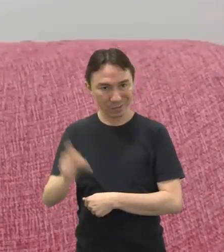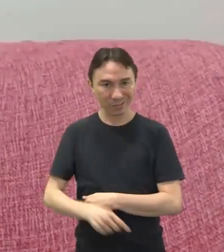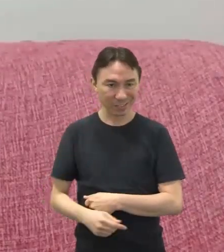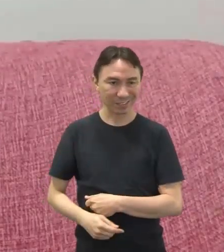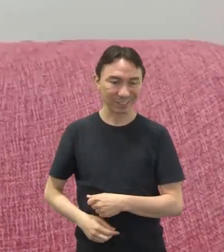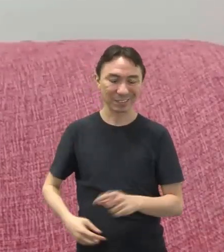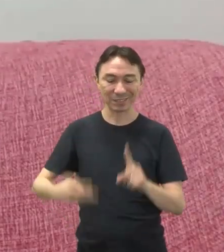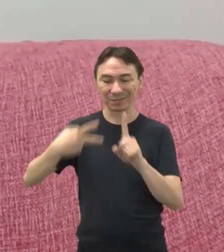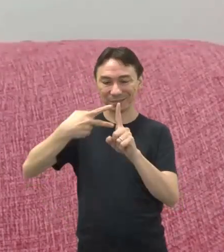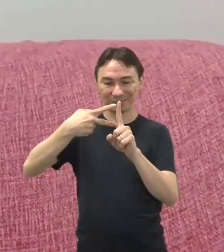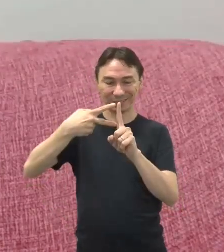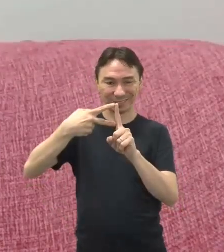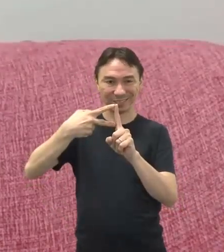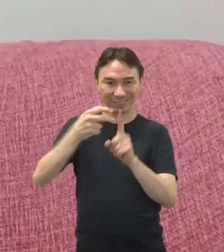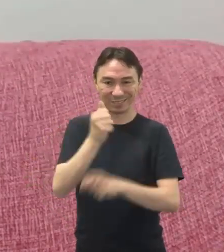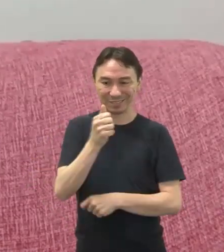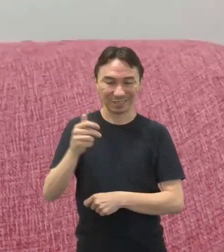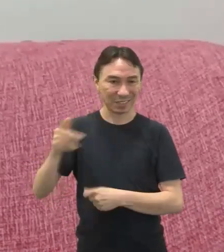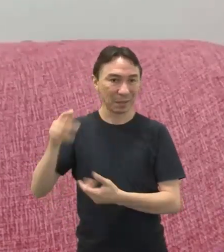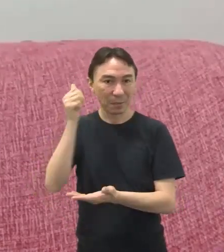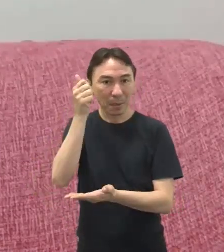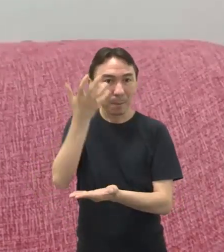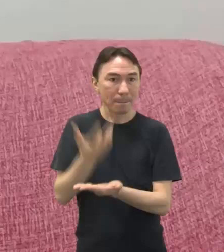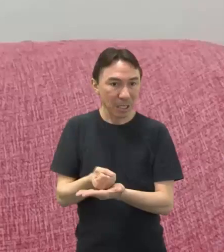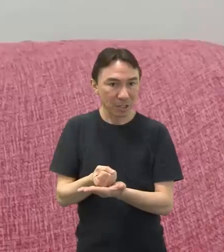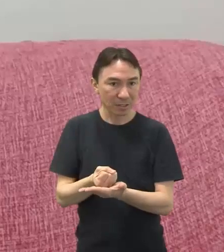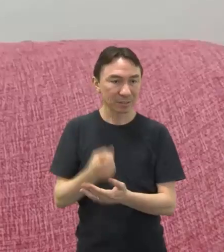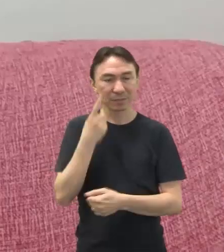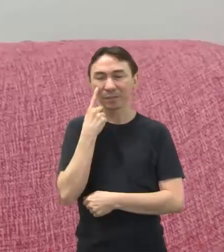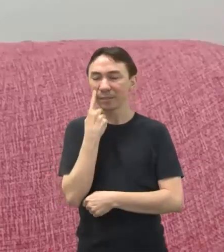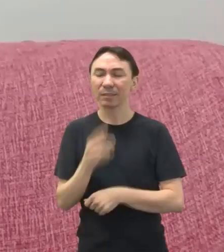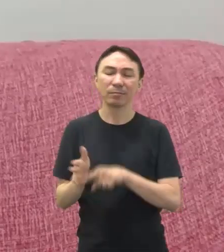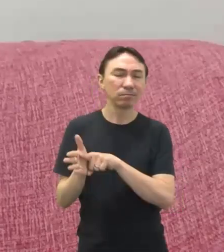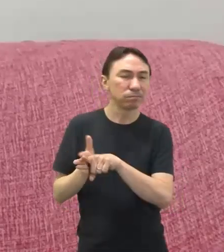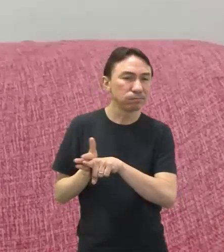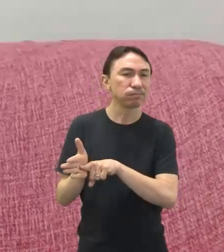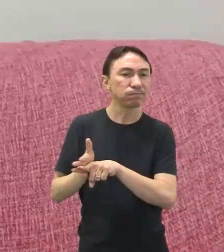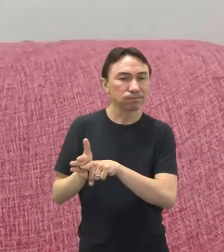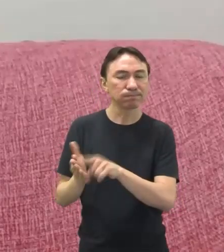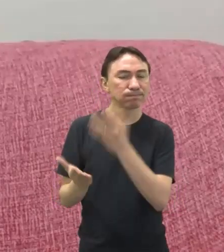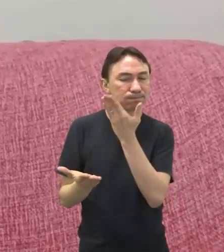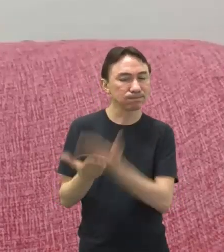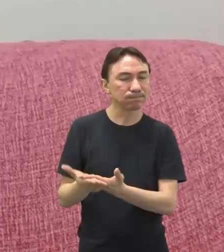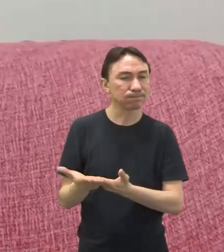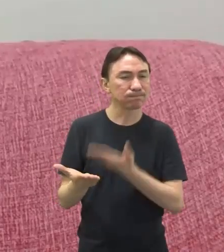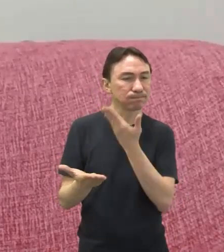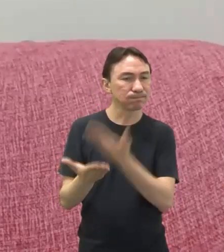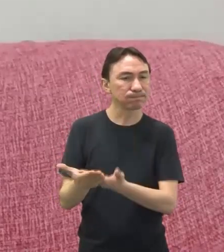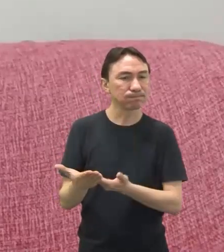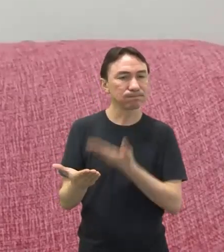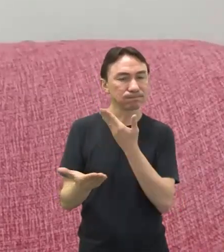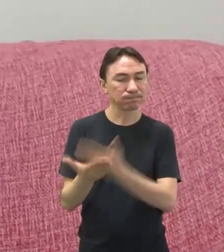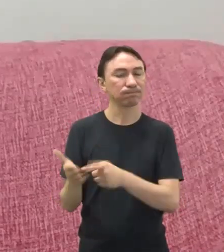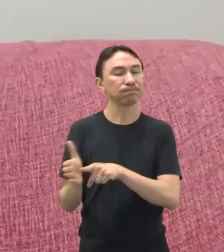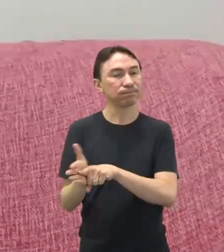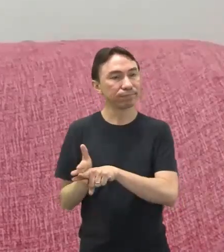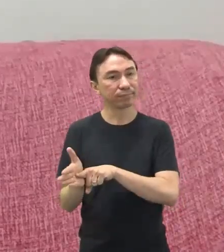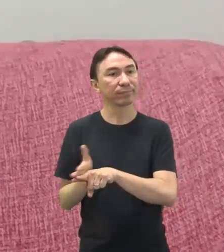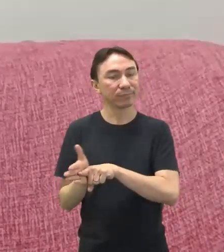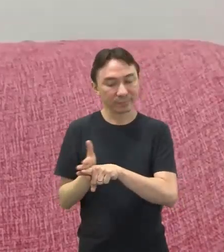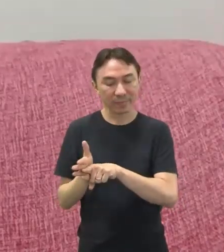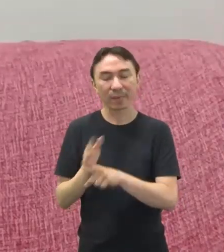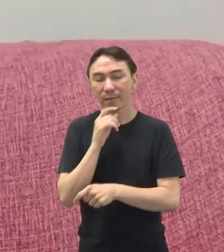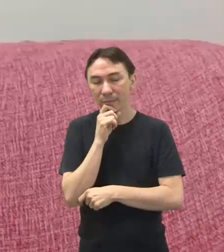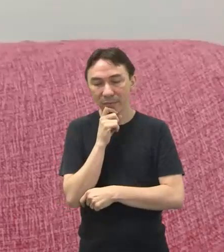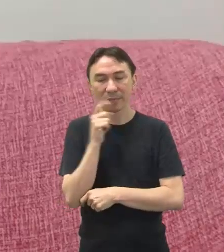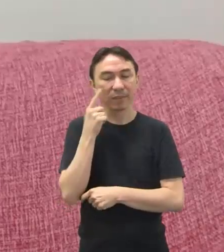podemos pesquisar estas questões de cada aplicativo escolhi Oi e aí sim pensando na nossa nos